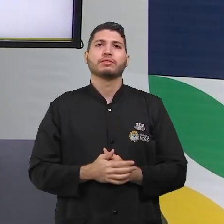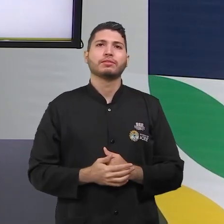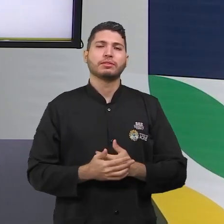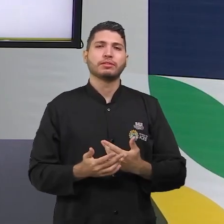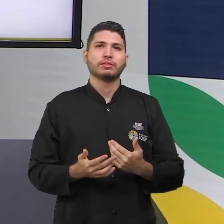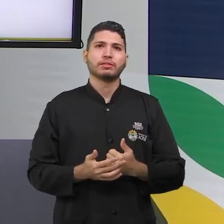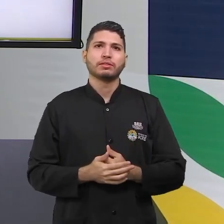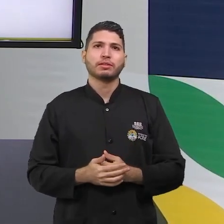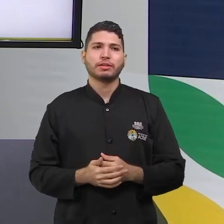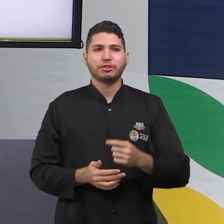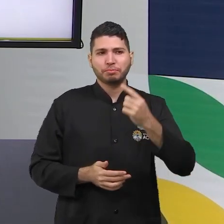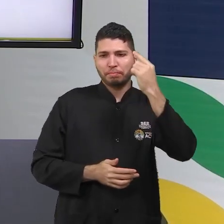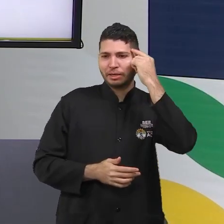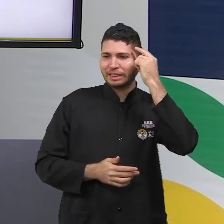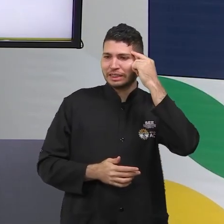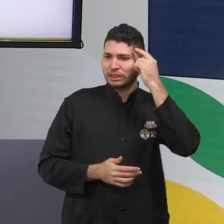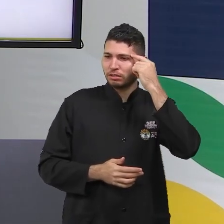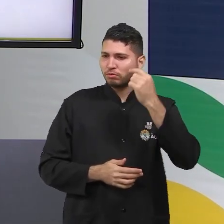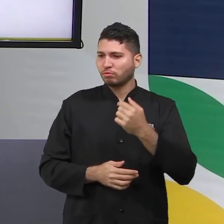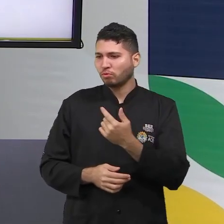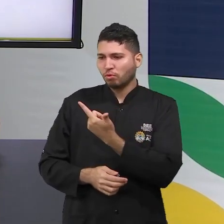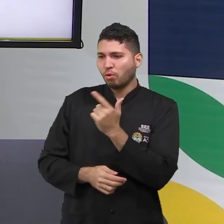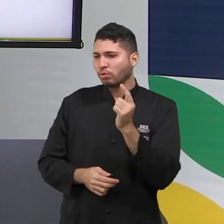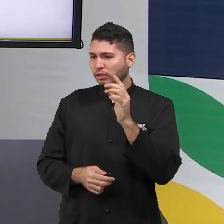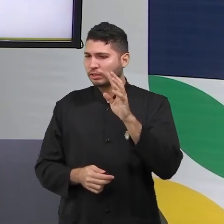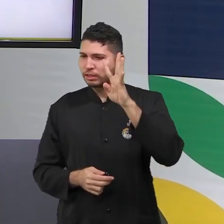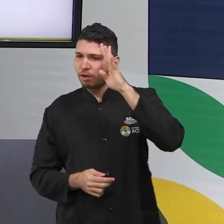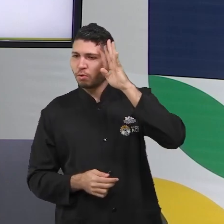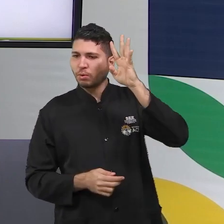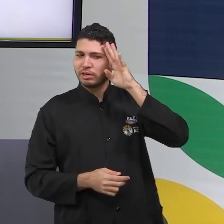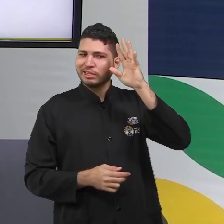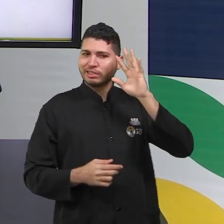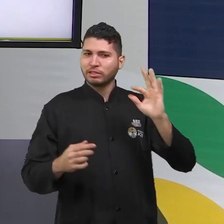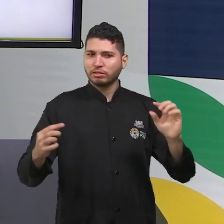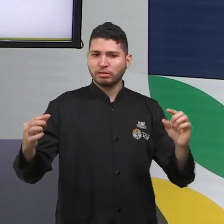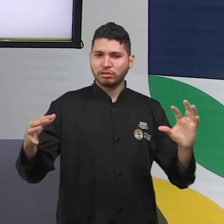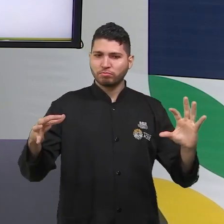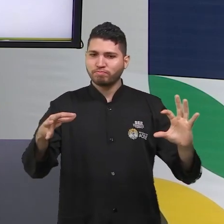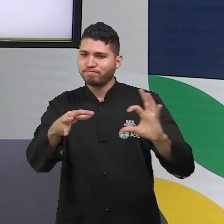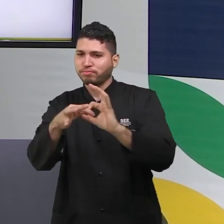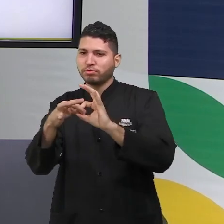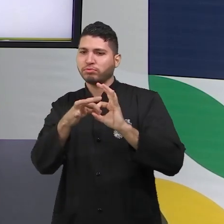outra corrente de pensamento diferente da nossa, é claro que a gente tem um certo